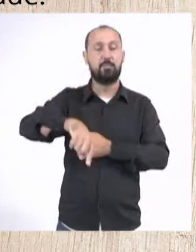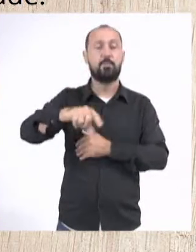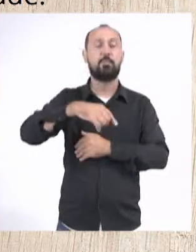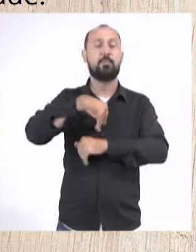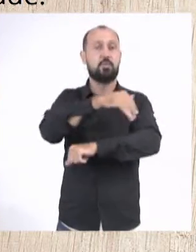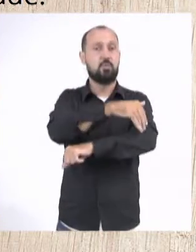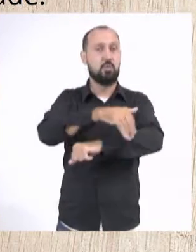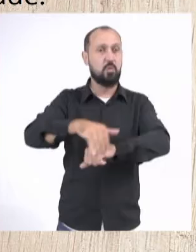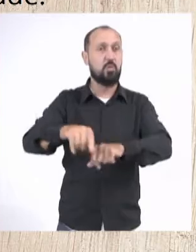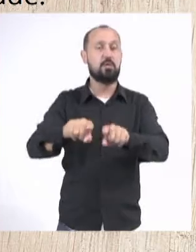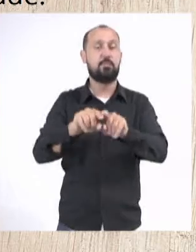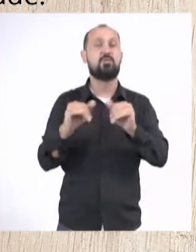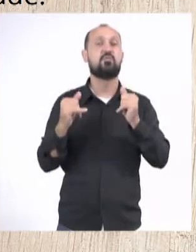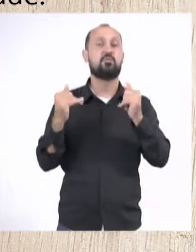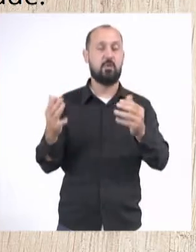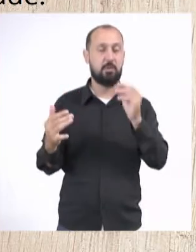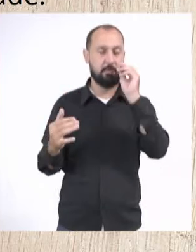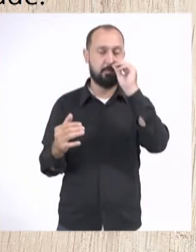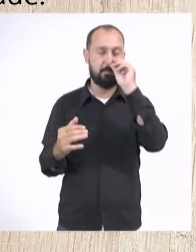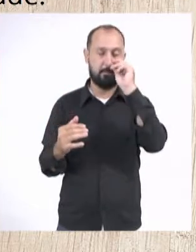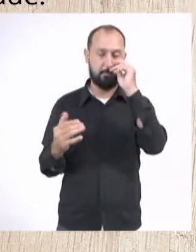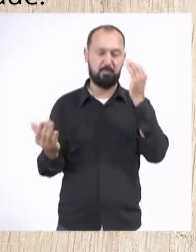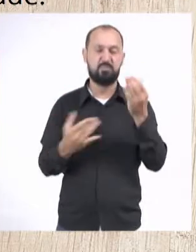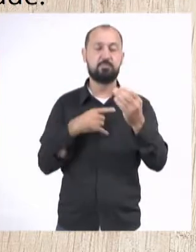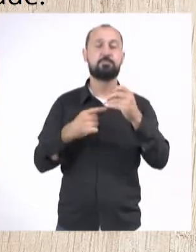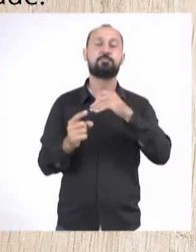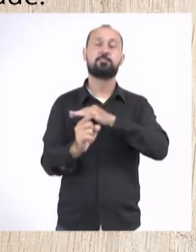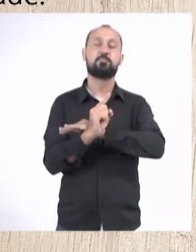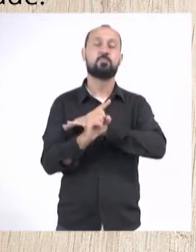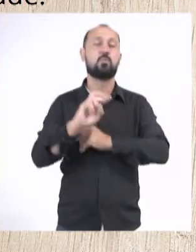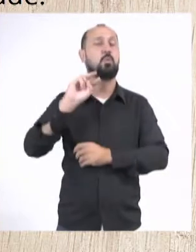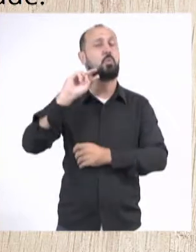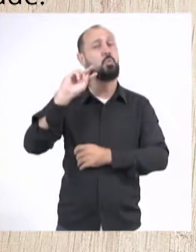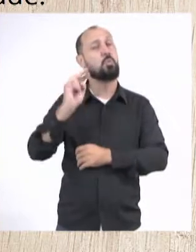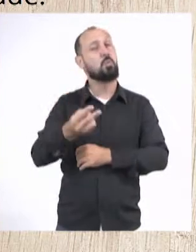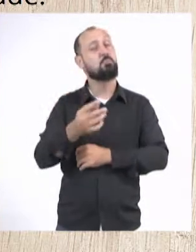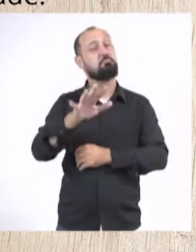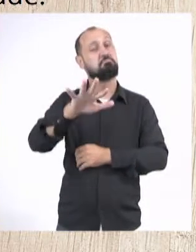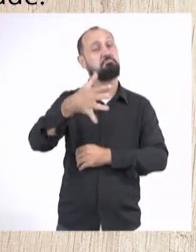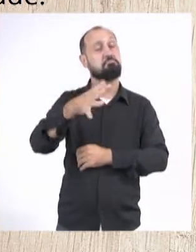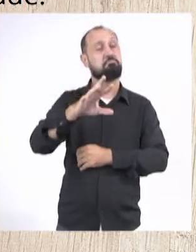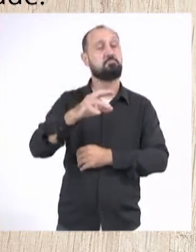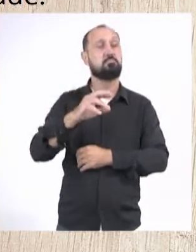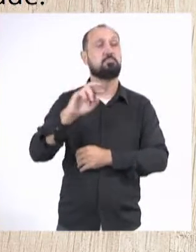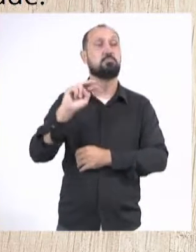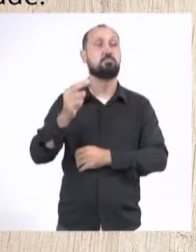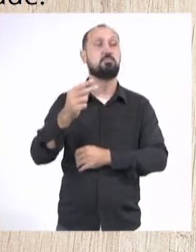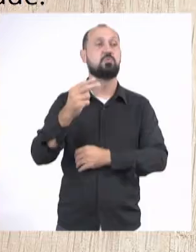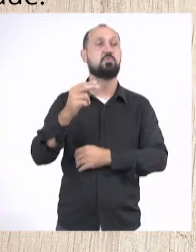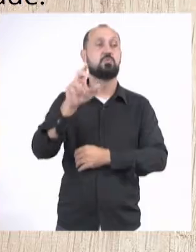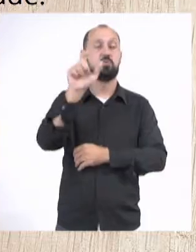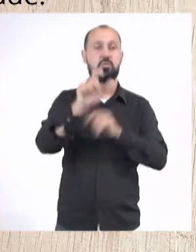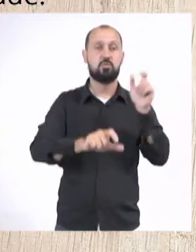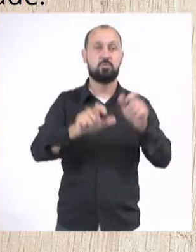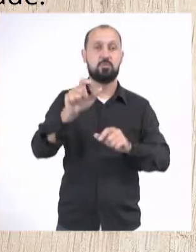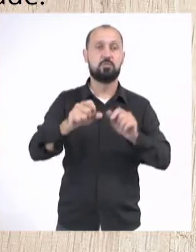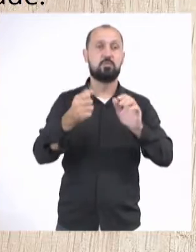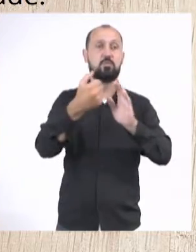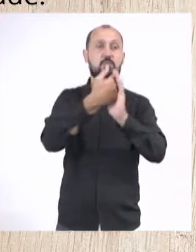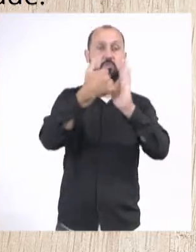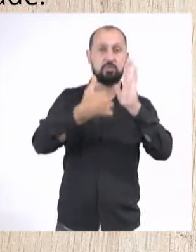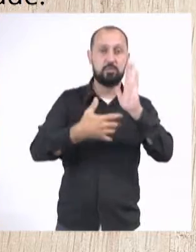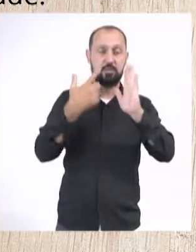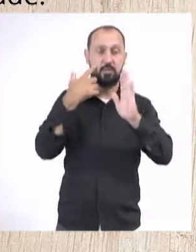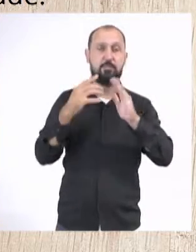rua e imigrantes. Atualmente, são atendidos aproximadamente 2.000 usuários que se enquadram nos critérios